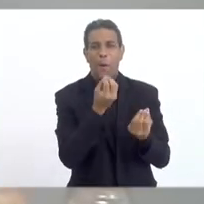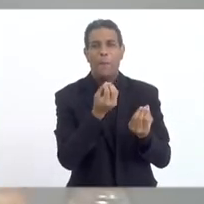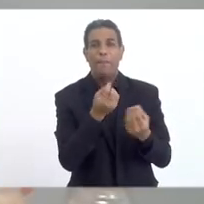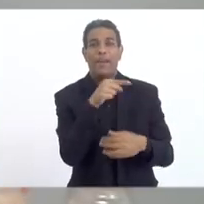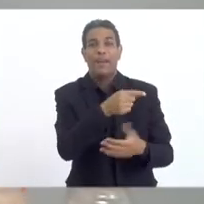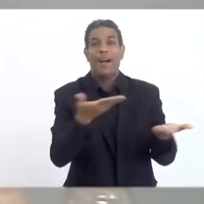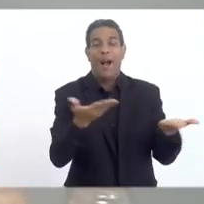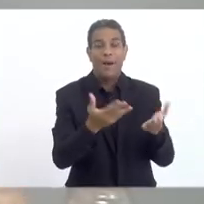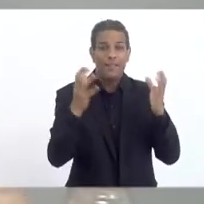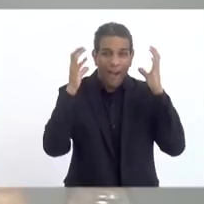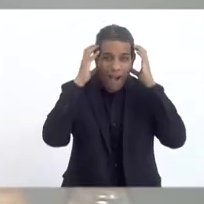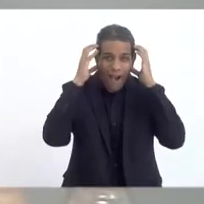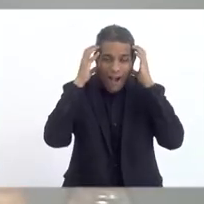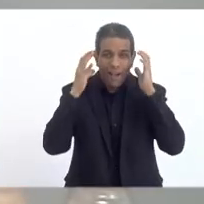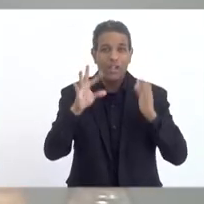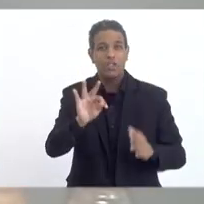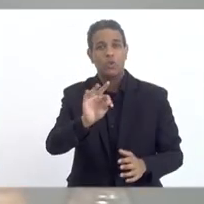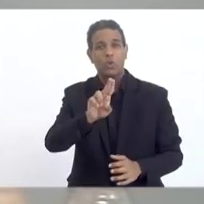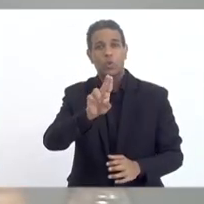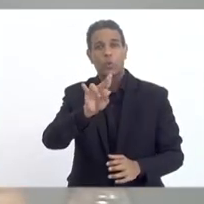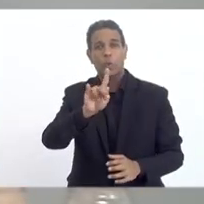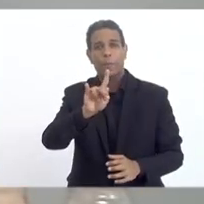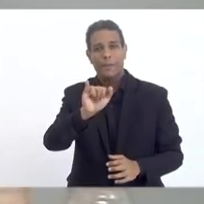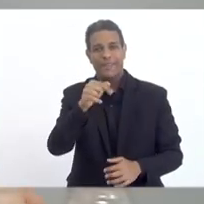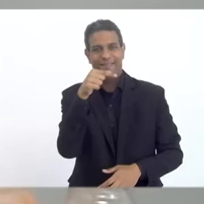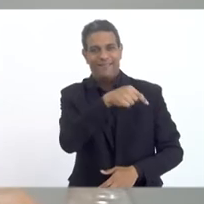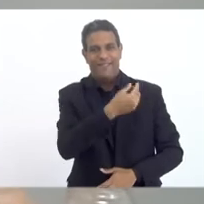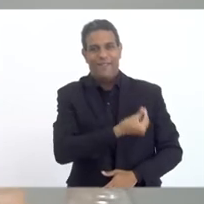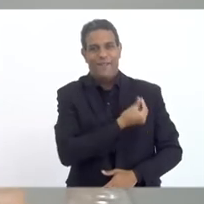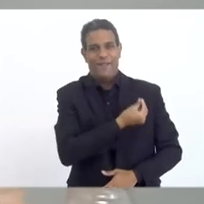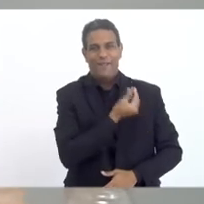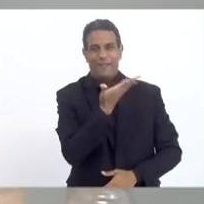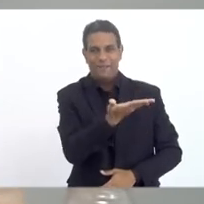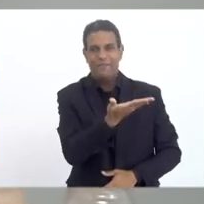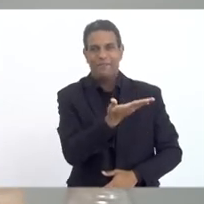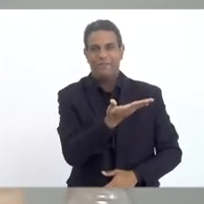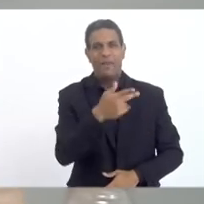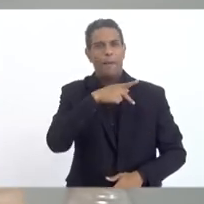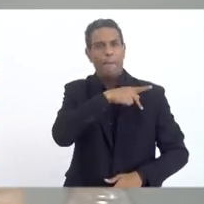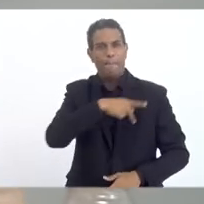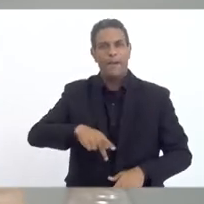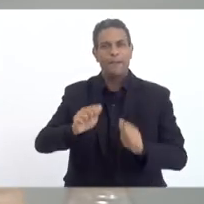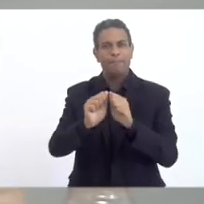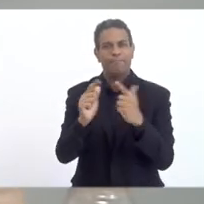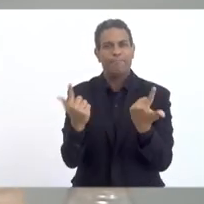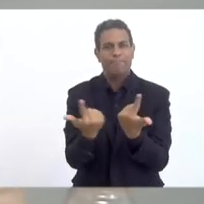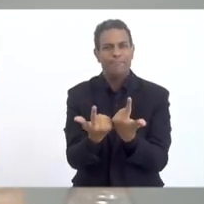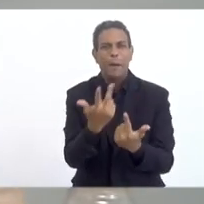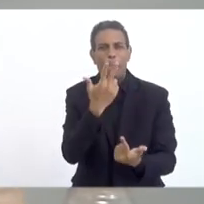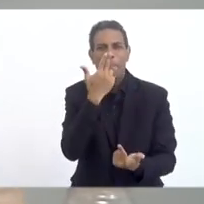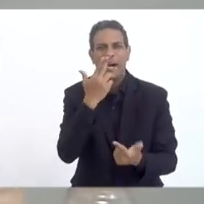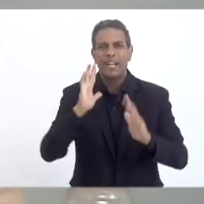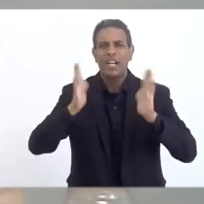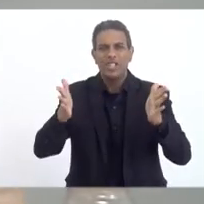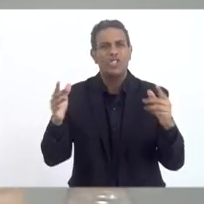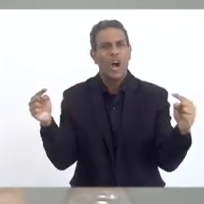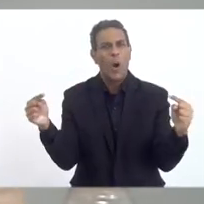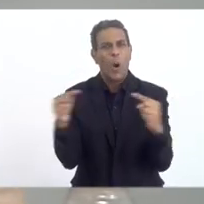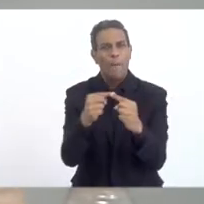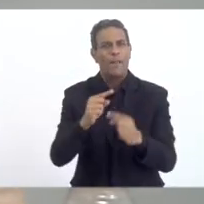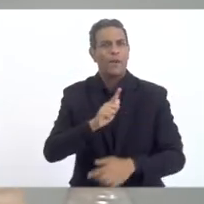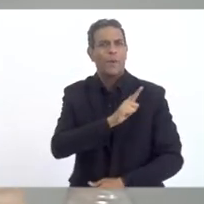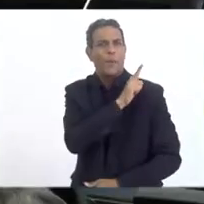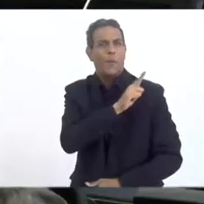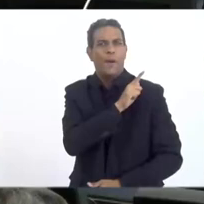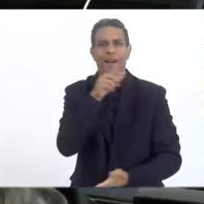Tupi agora, que vai dar uma entrevista ao vivo. E continua, o presidente Siciliano continua governador do estado ainda, né? Até o dia de hoje,